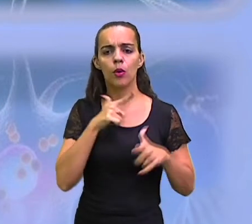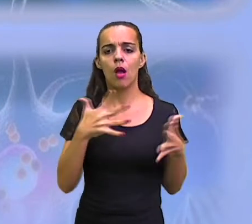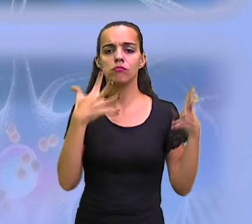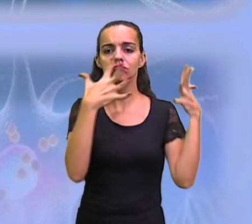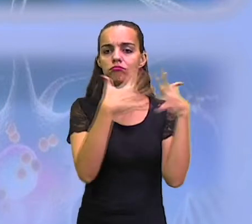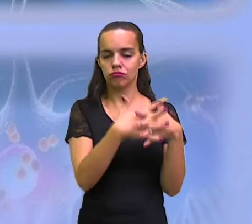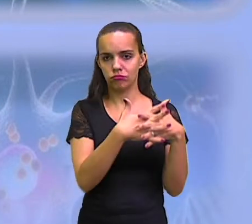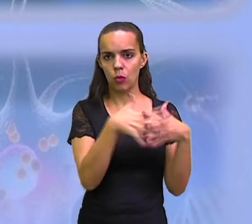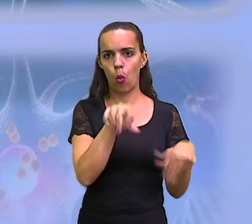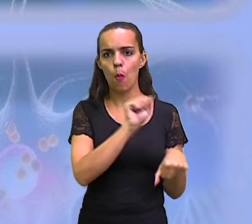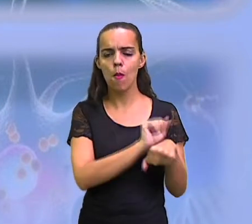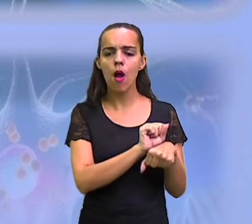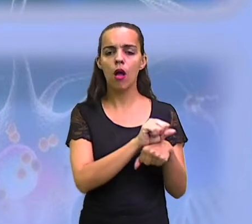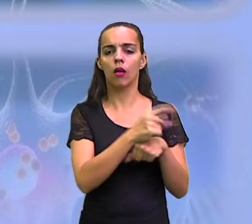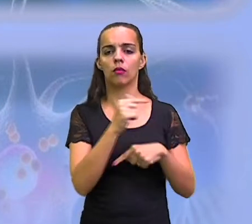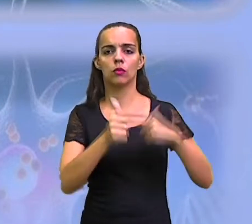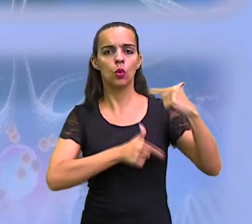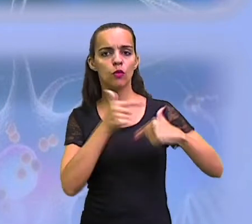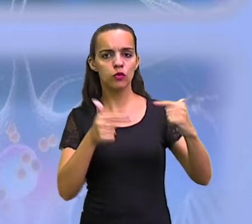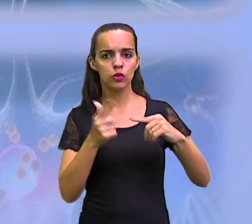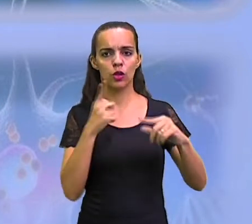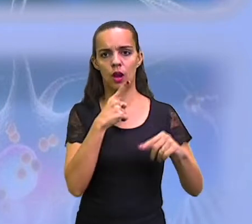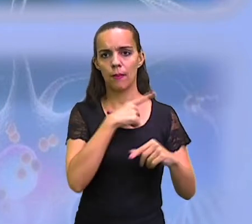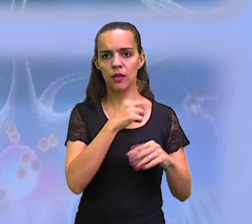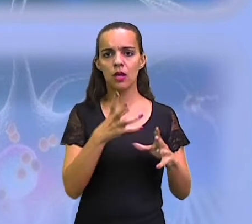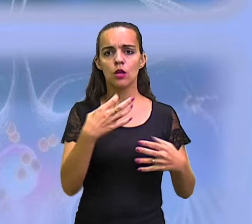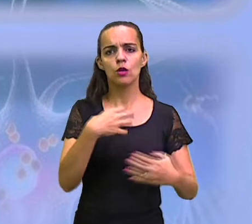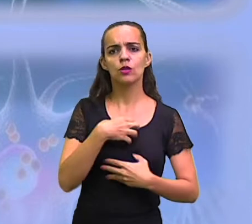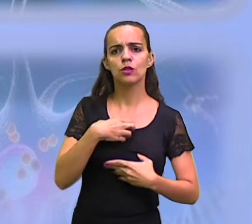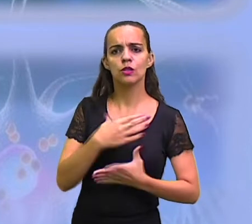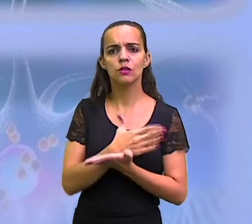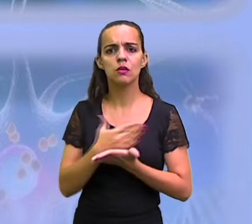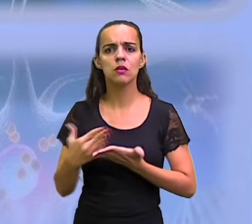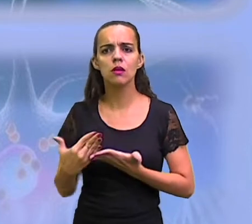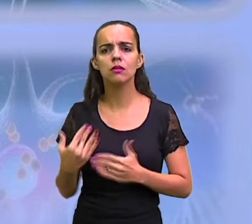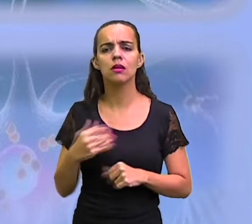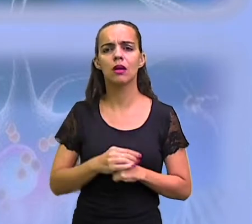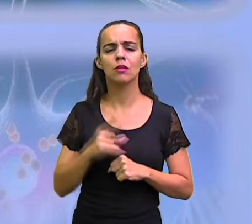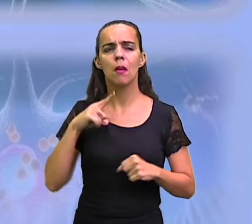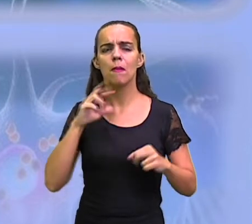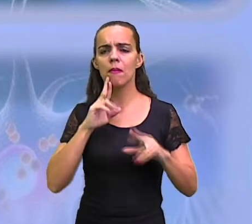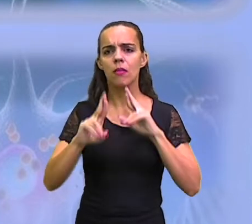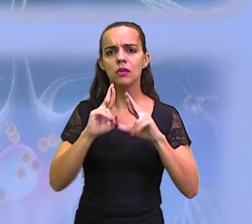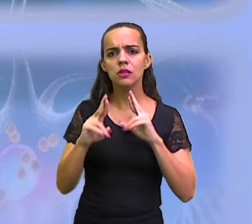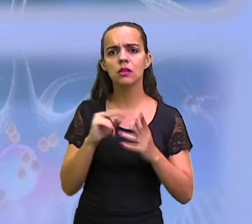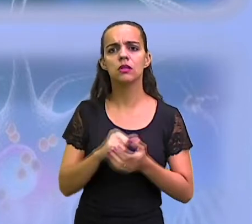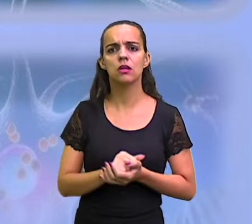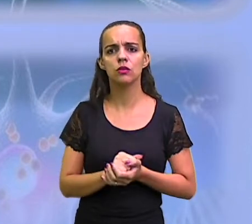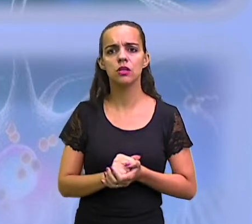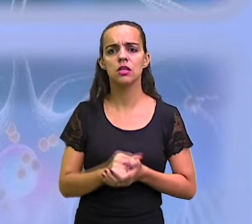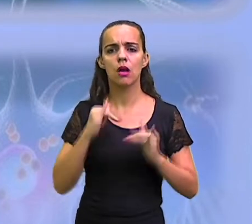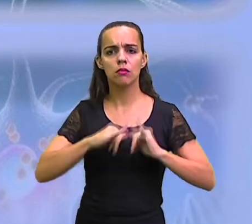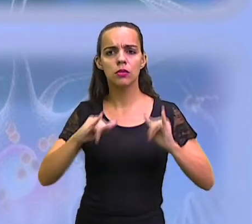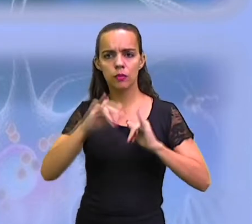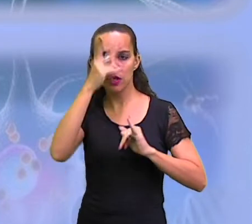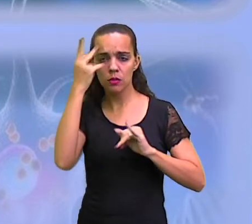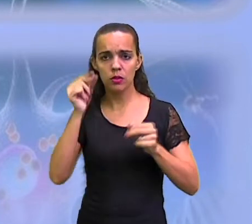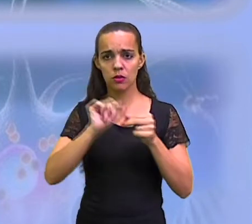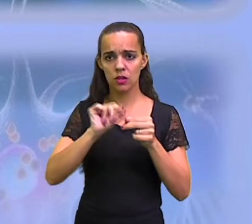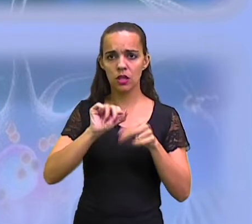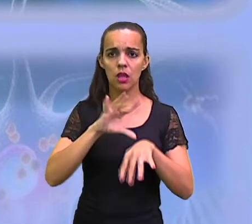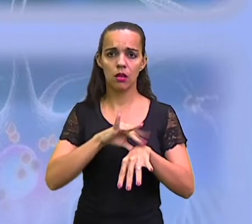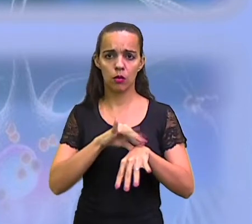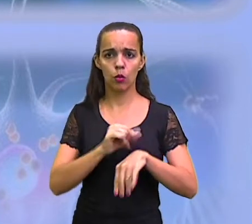nosso cérebro. Dentre os sintomas iniciais mais relatados pelos portadores da doença